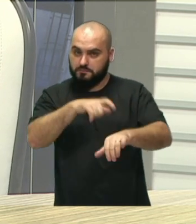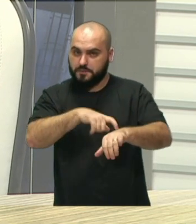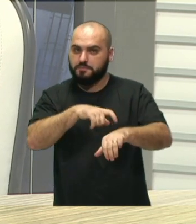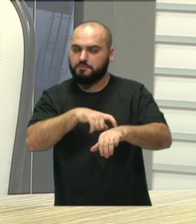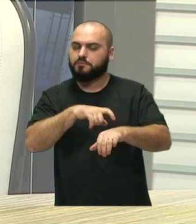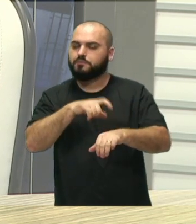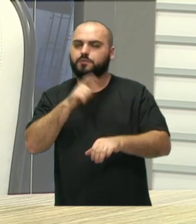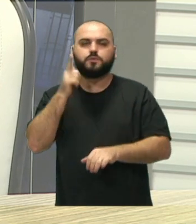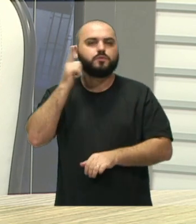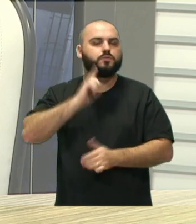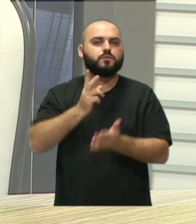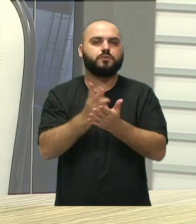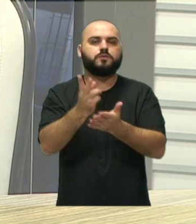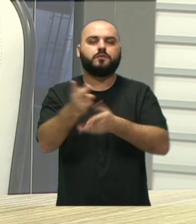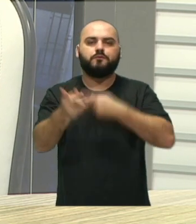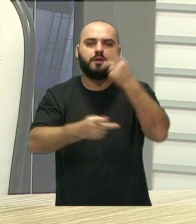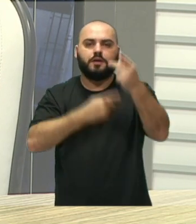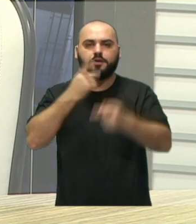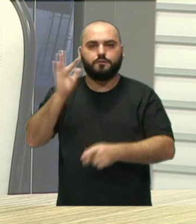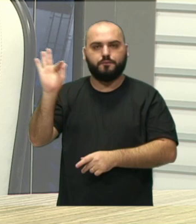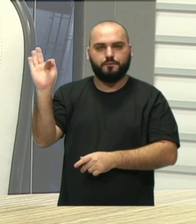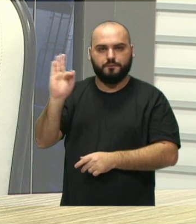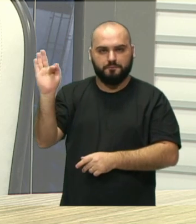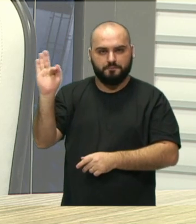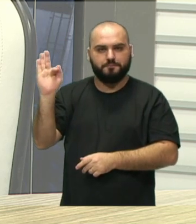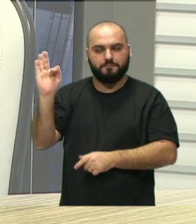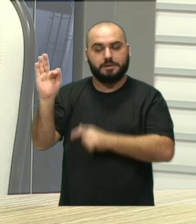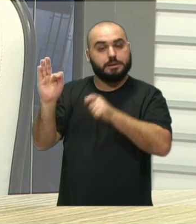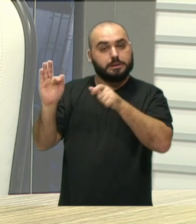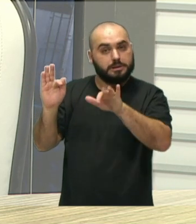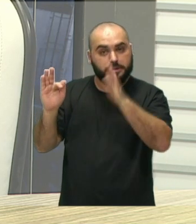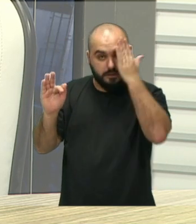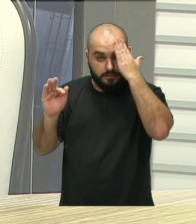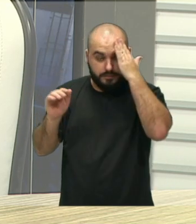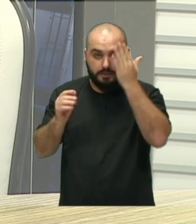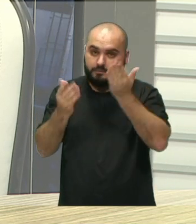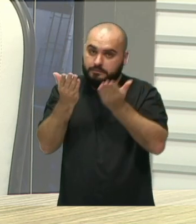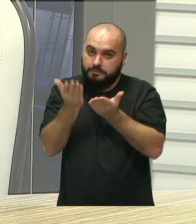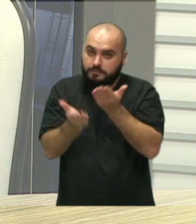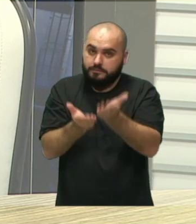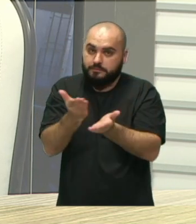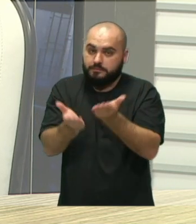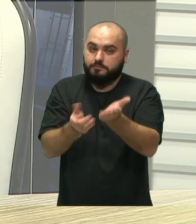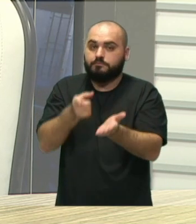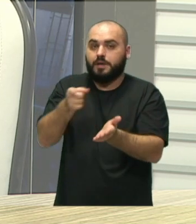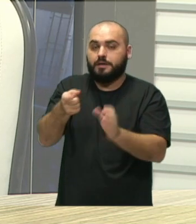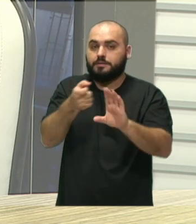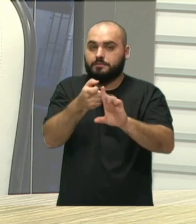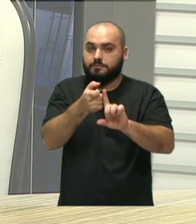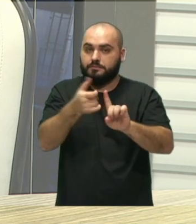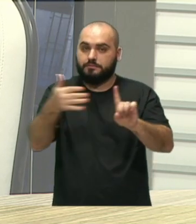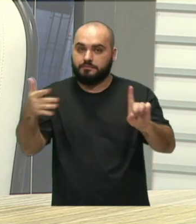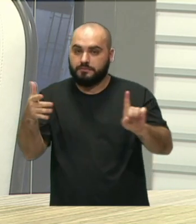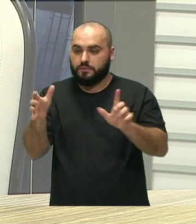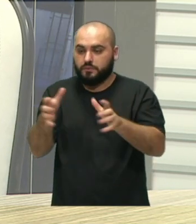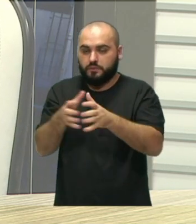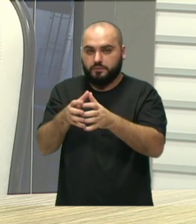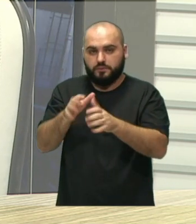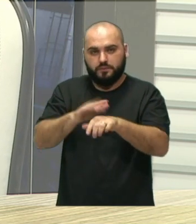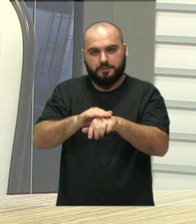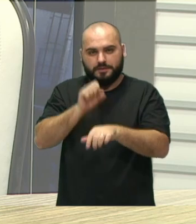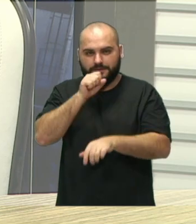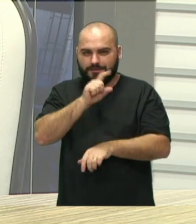continua falando sobre a fibromialgia e se é possível se tratar essa síndrome, esse conjunto de doenças ou